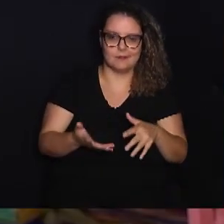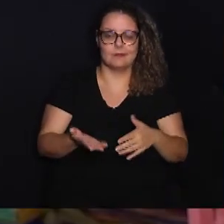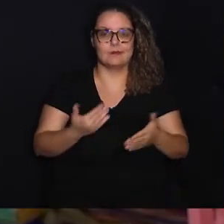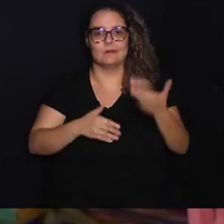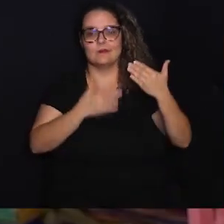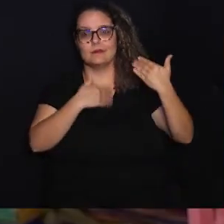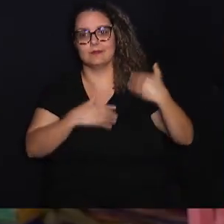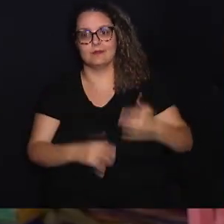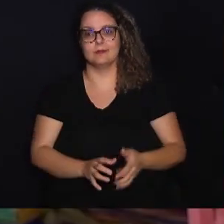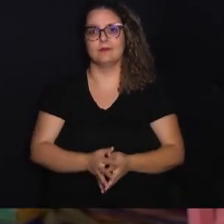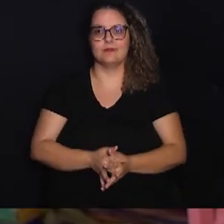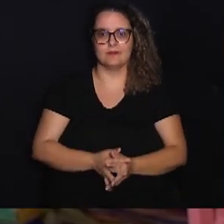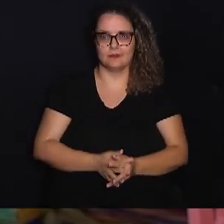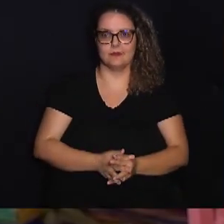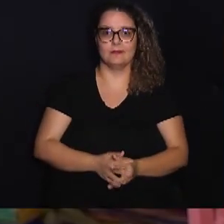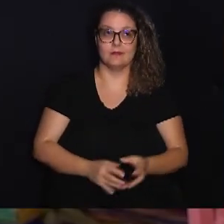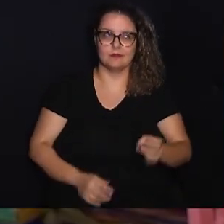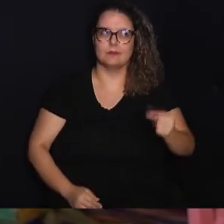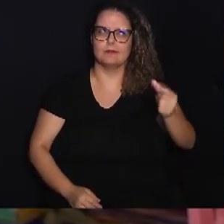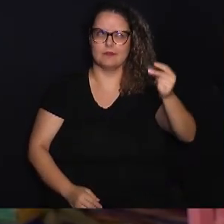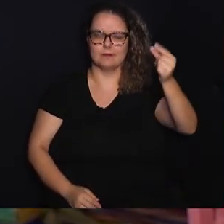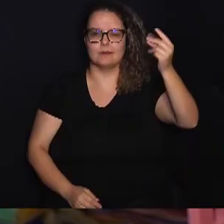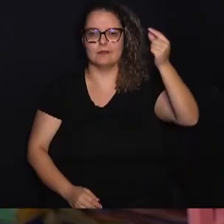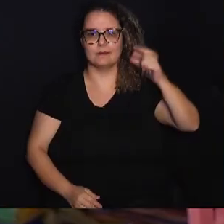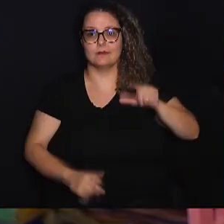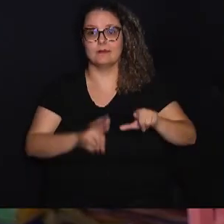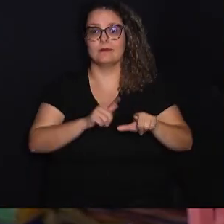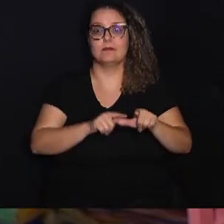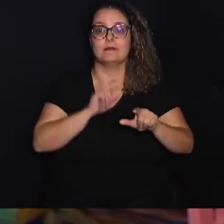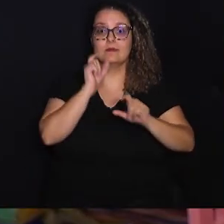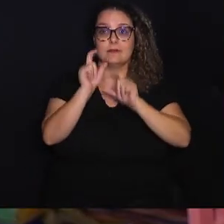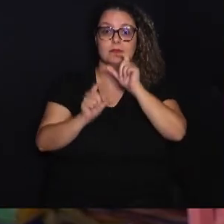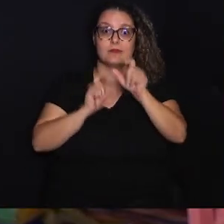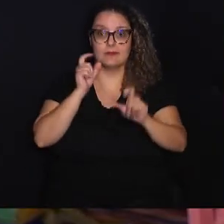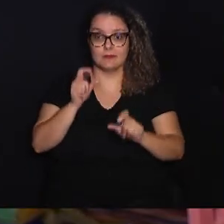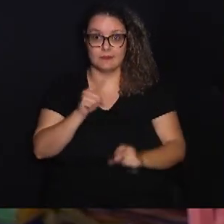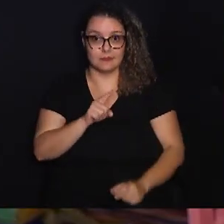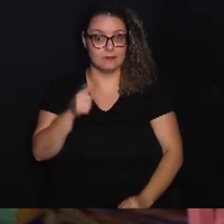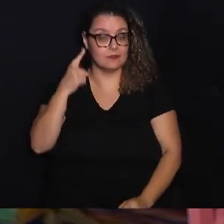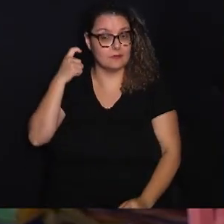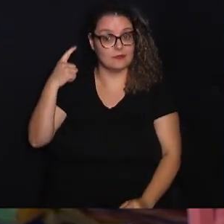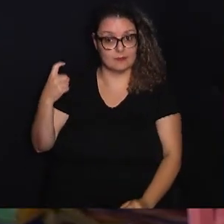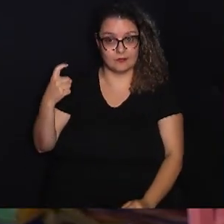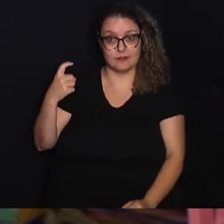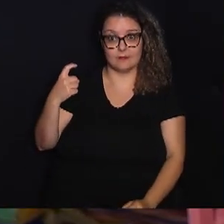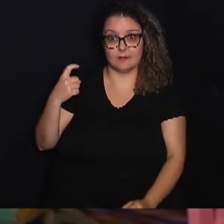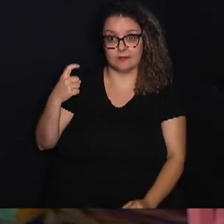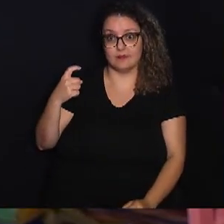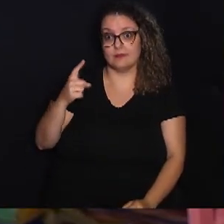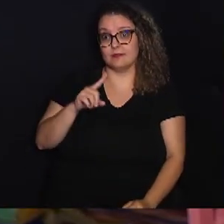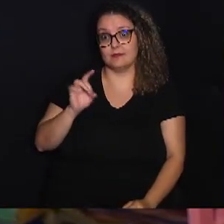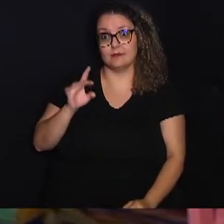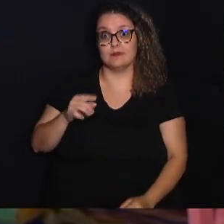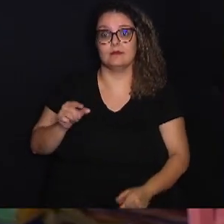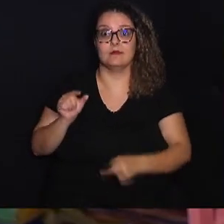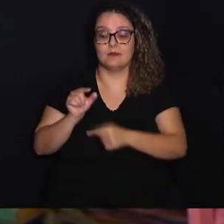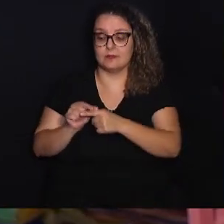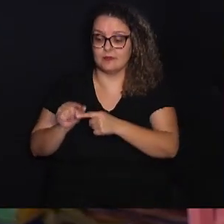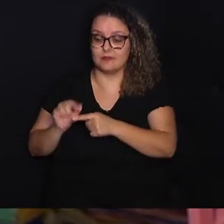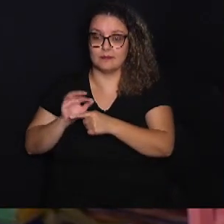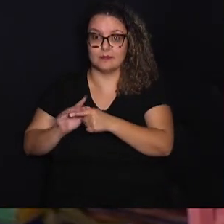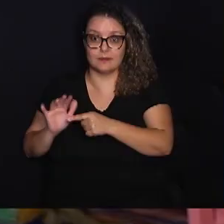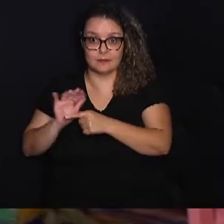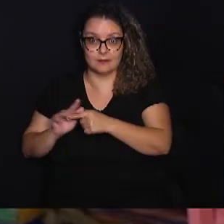antigamente, muito antigamente, as letras, as palavras, elas não tinham só o som, e não só os fonemas e